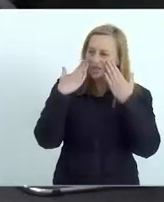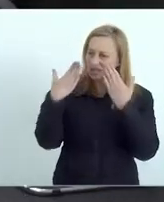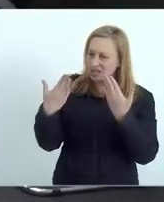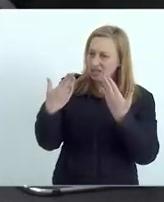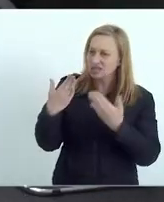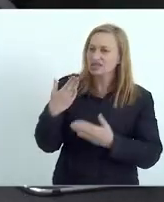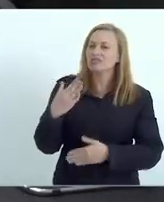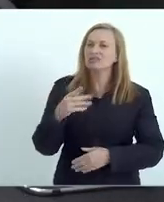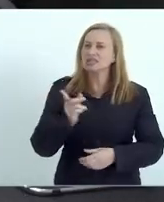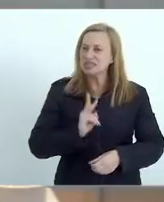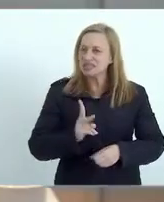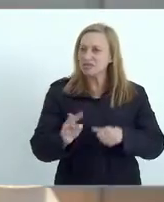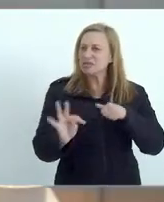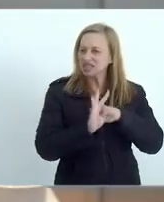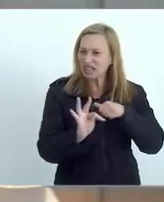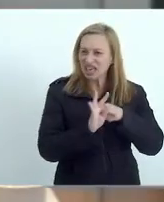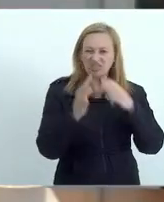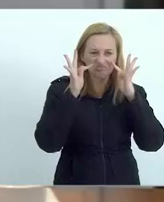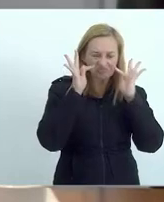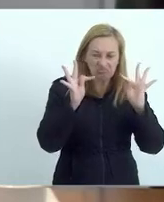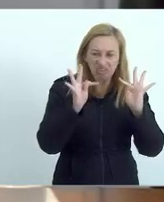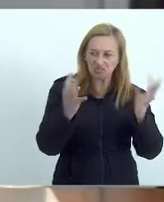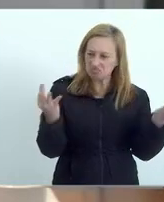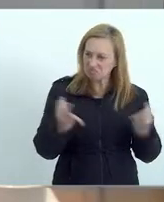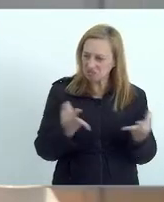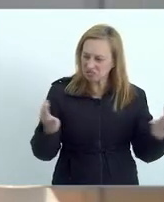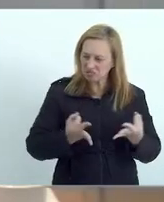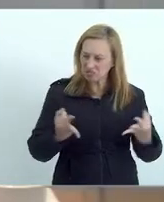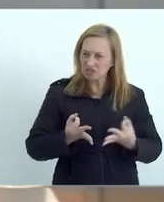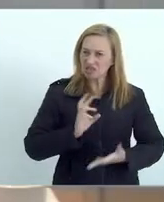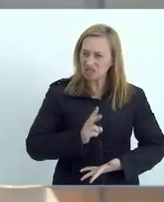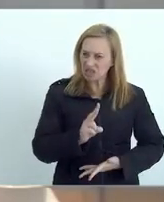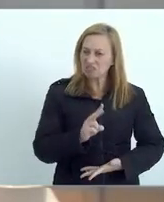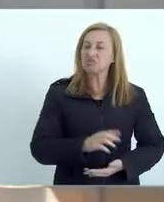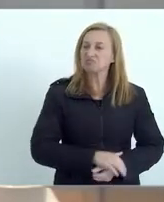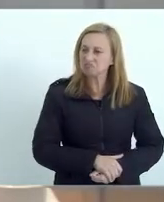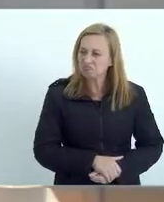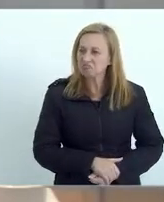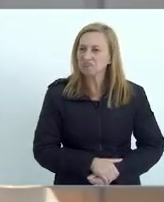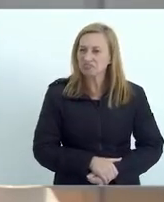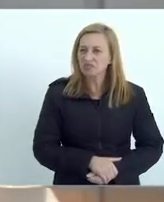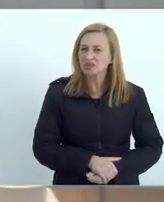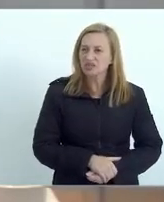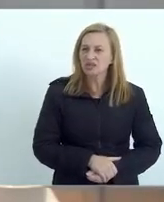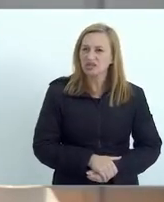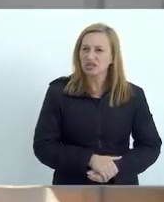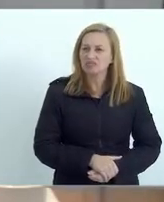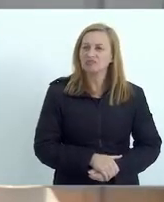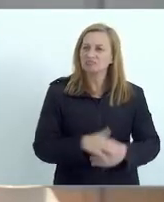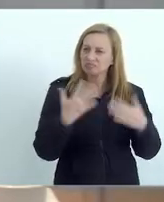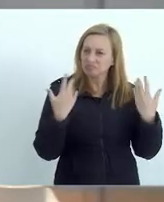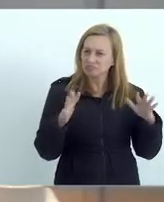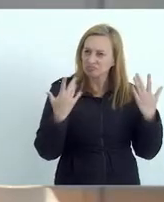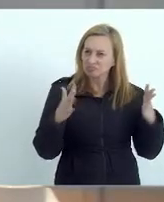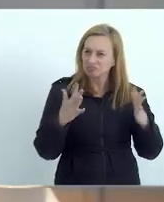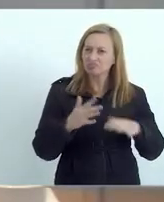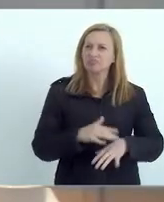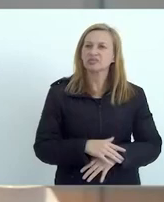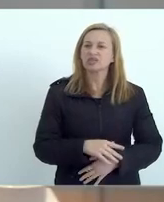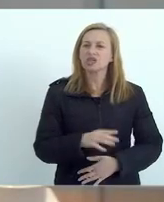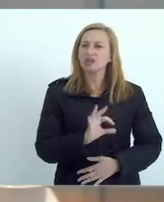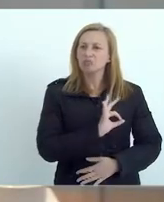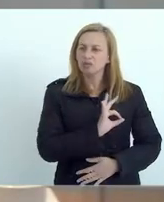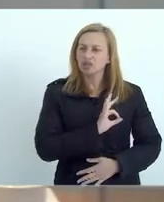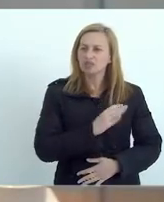sempre muito técnica dá um testemunho de da maneira sempre cordial e levar esse elogio aí o comando da polícia